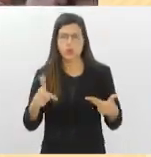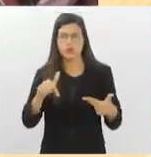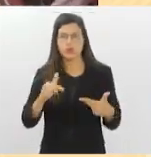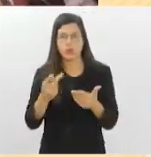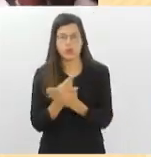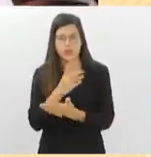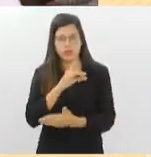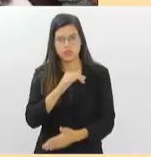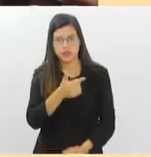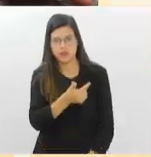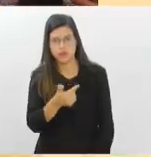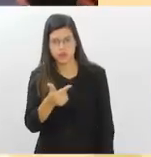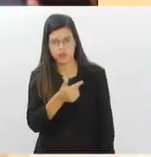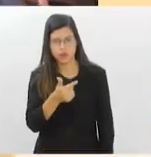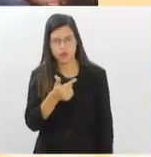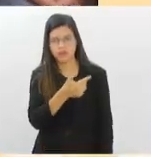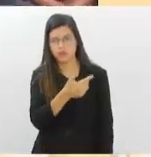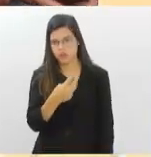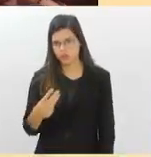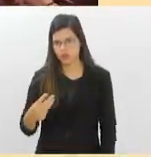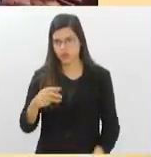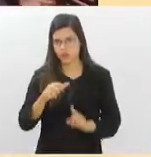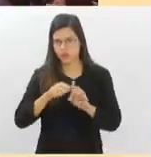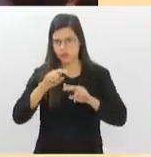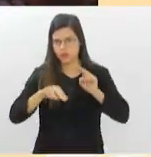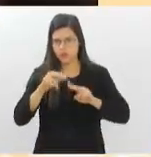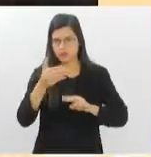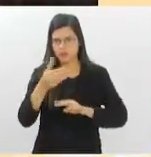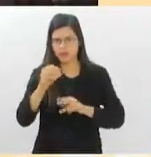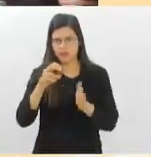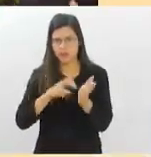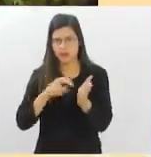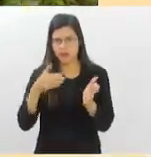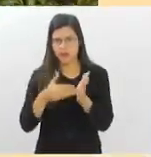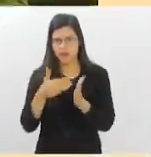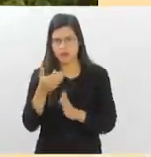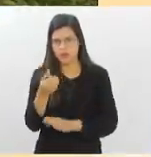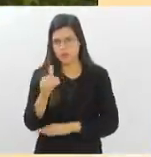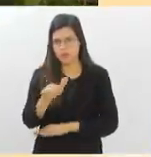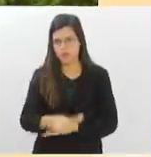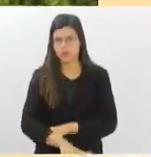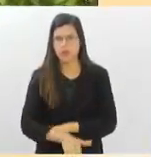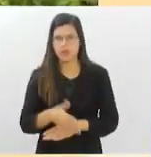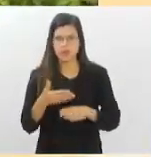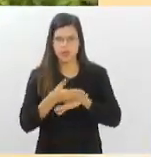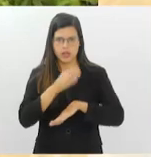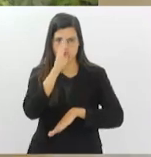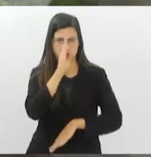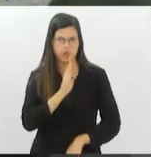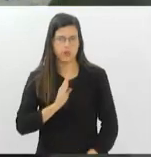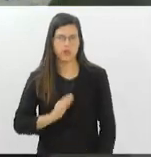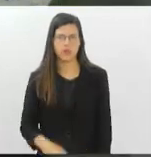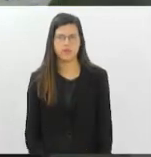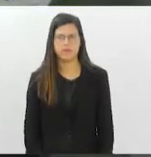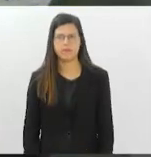nos dias 22 e 23 de junho das 10 da manhã às 6 horas da tarde e a entrada é